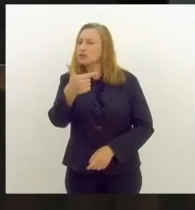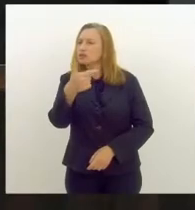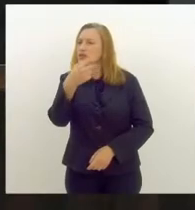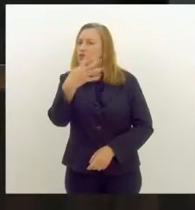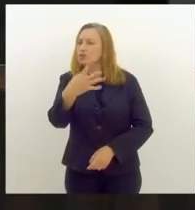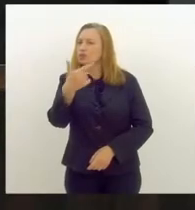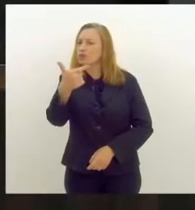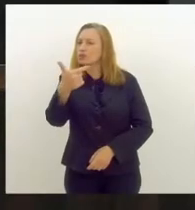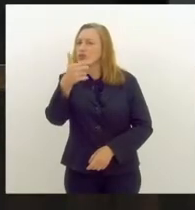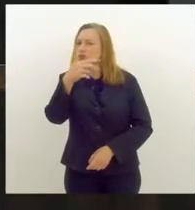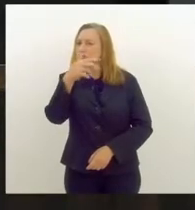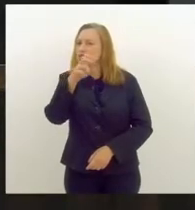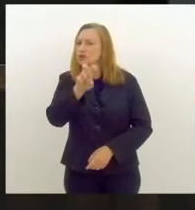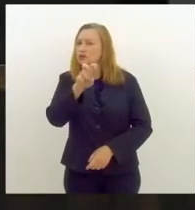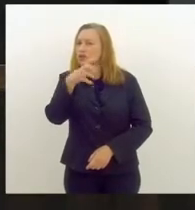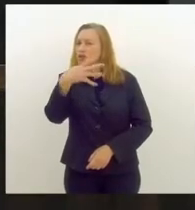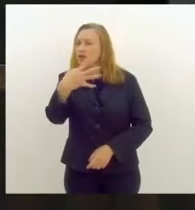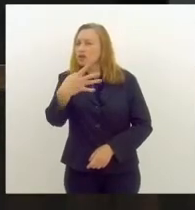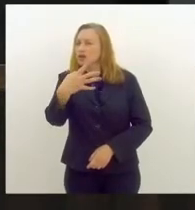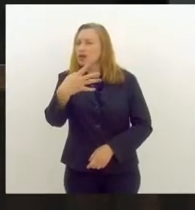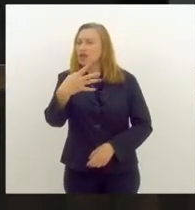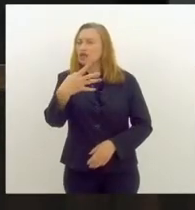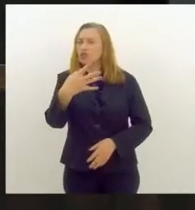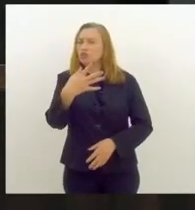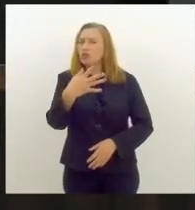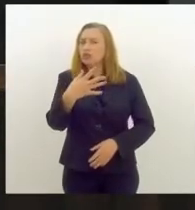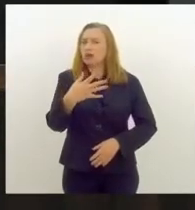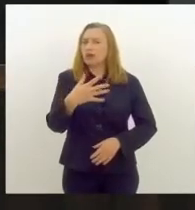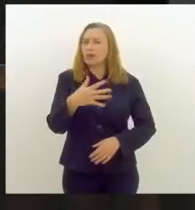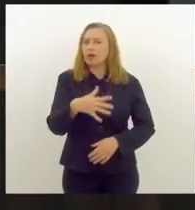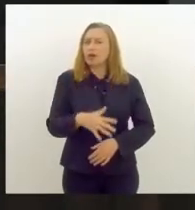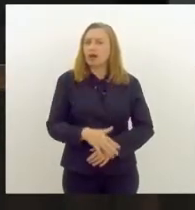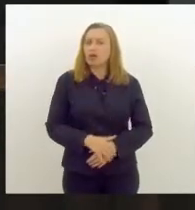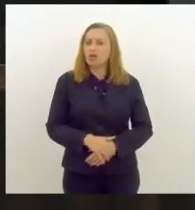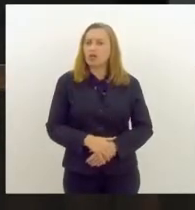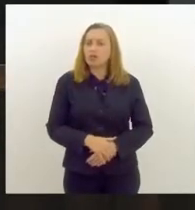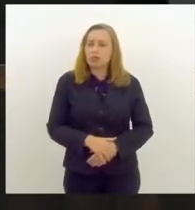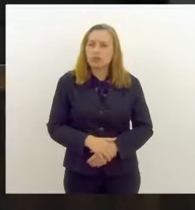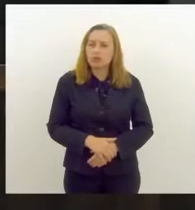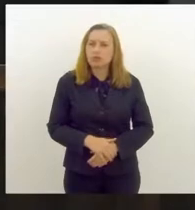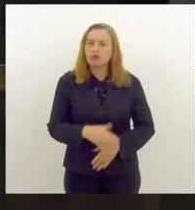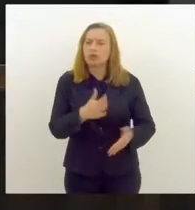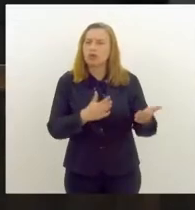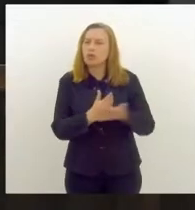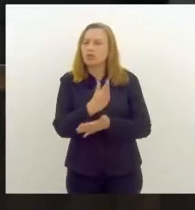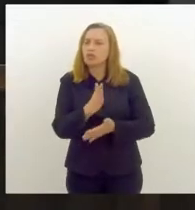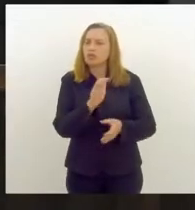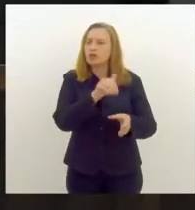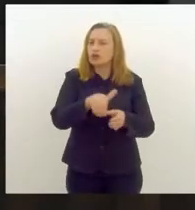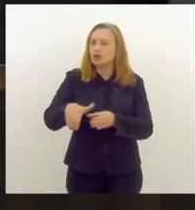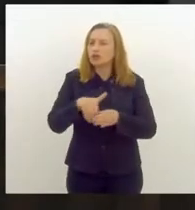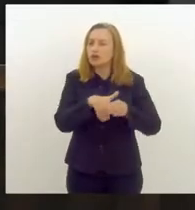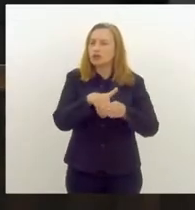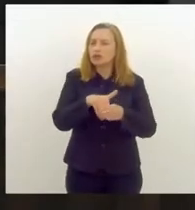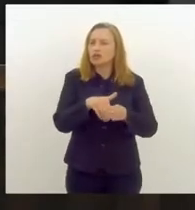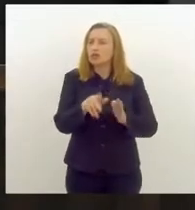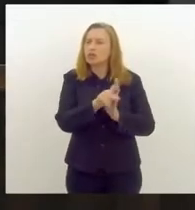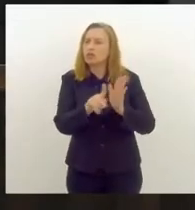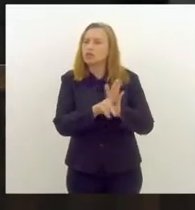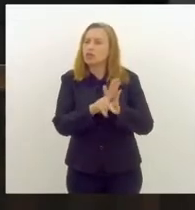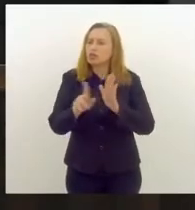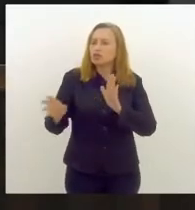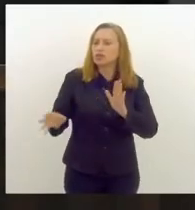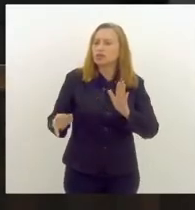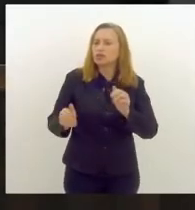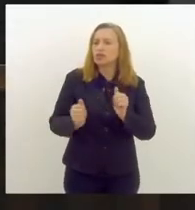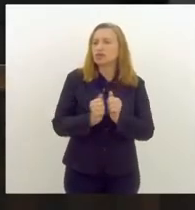5244, em votação, parecida à Comissão de Constituição e Justiça. Senhores que aprovam, permaneçam como estão, aprovado. Em votação, projeto assim emendado.